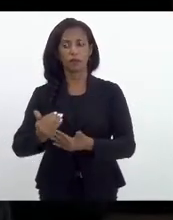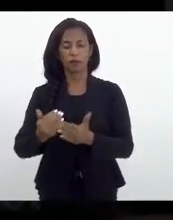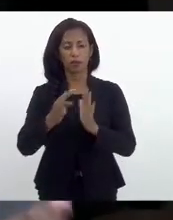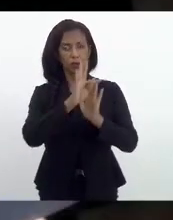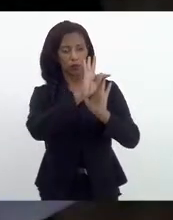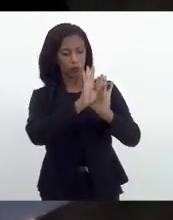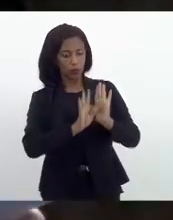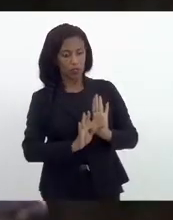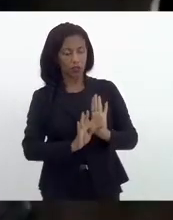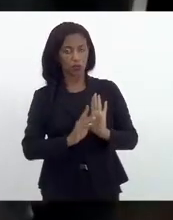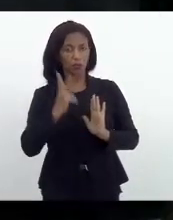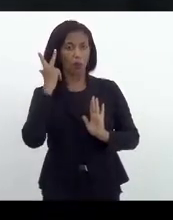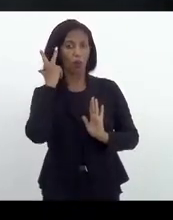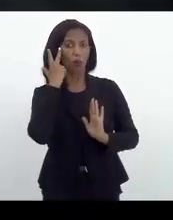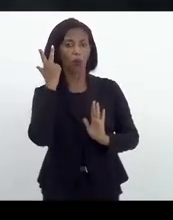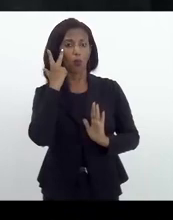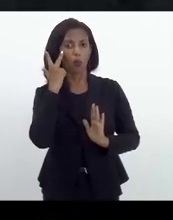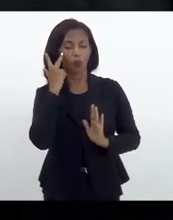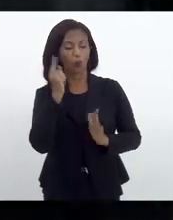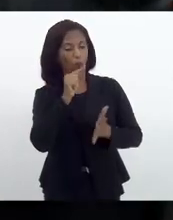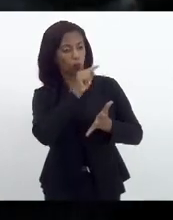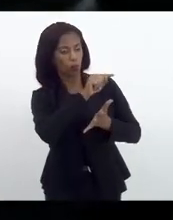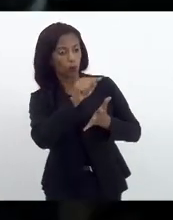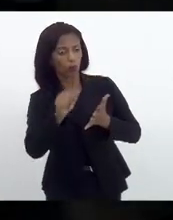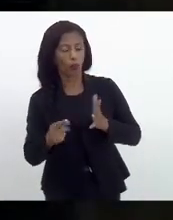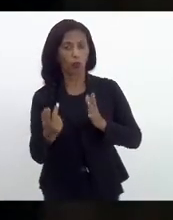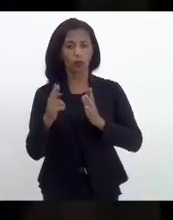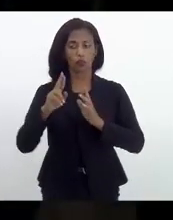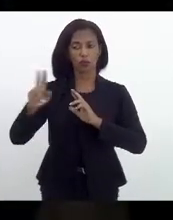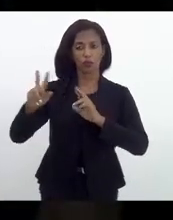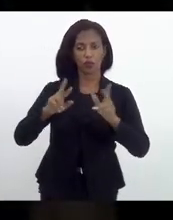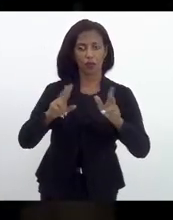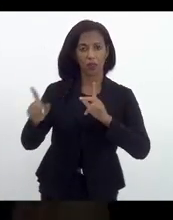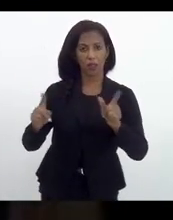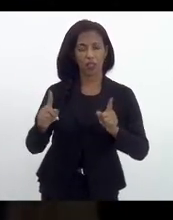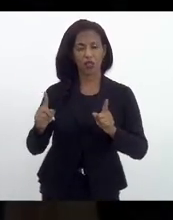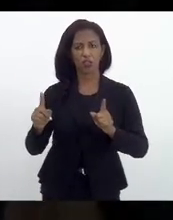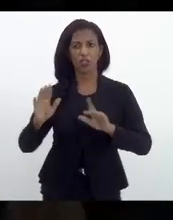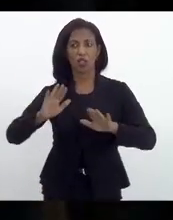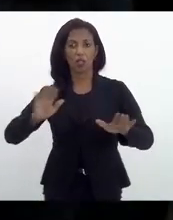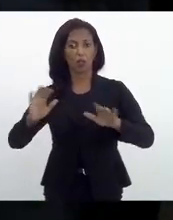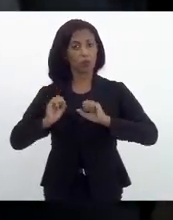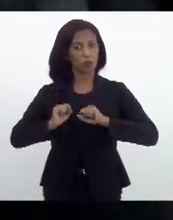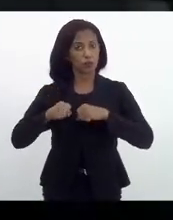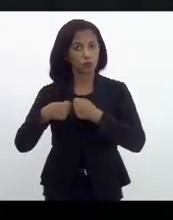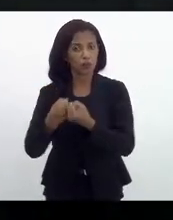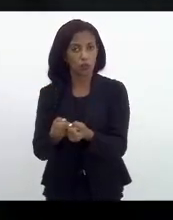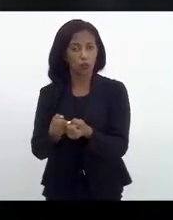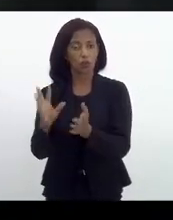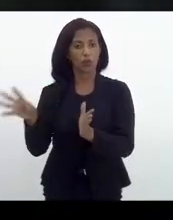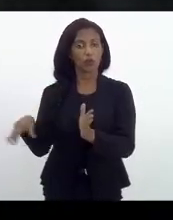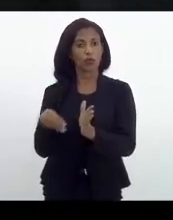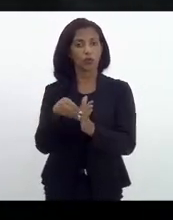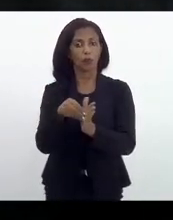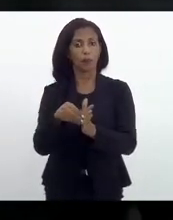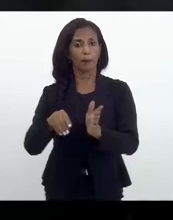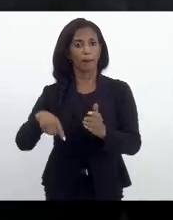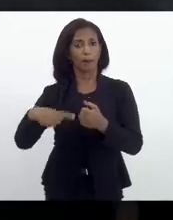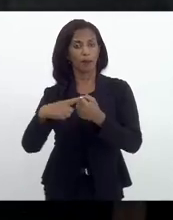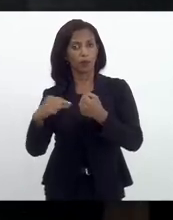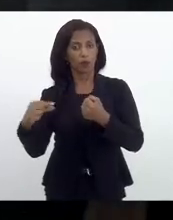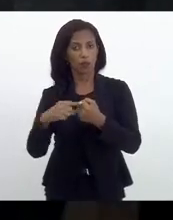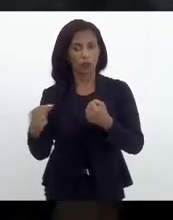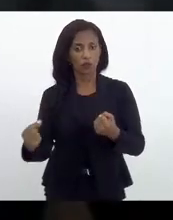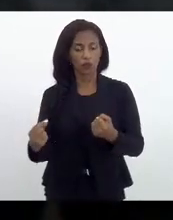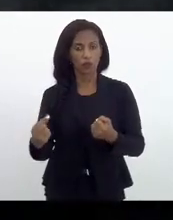texto mais comum um ponto de divergência um pouco mais gravosa não obstante o esforço de incluir mais um artigo a